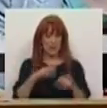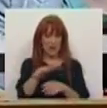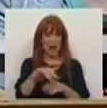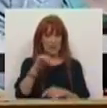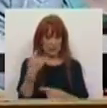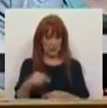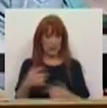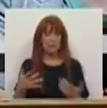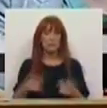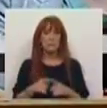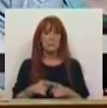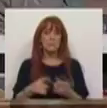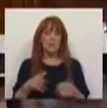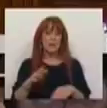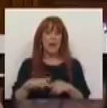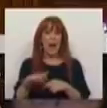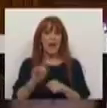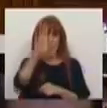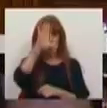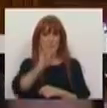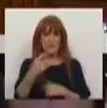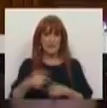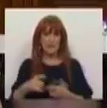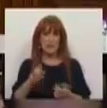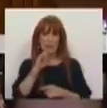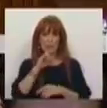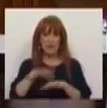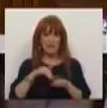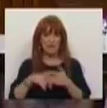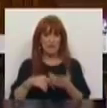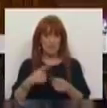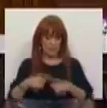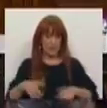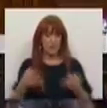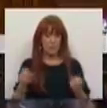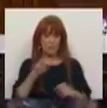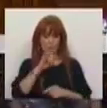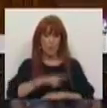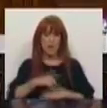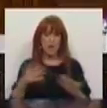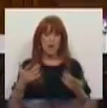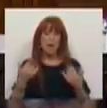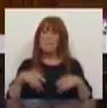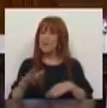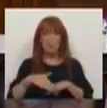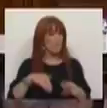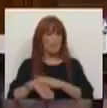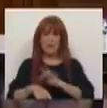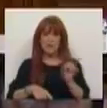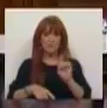na área, dessa área de governação, e poderia ter feito a diferença. Poderia ter feito, mas não